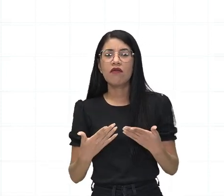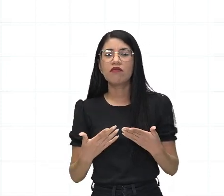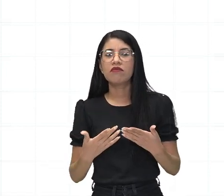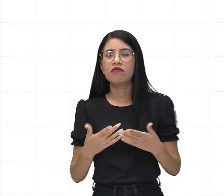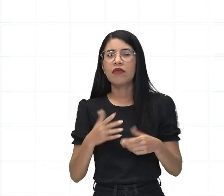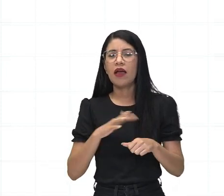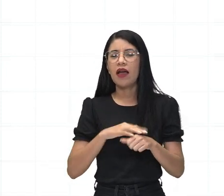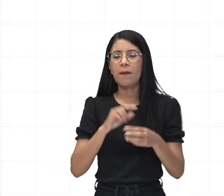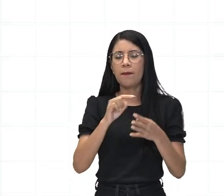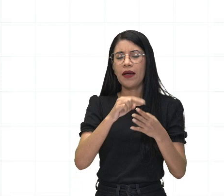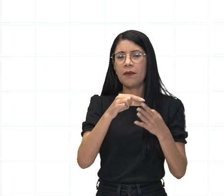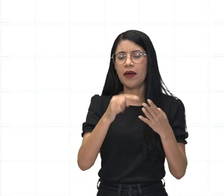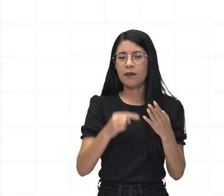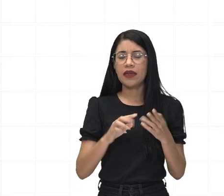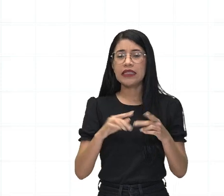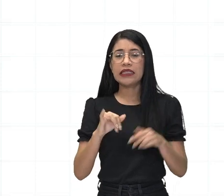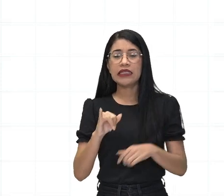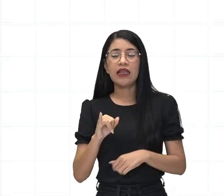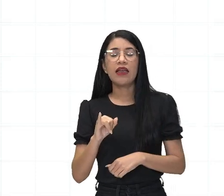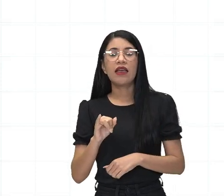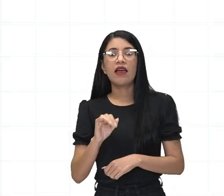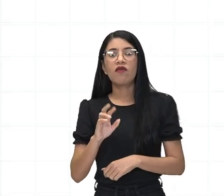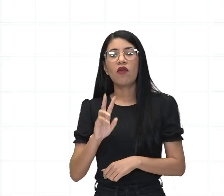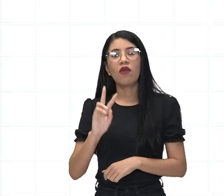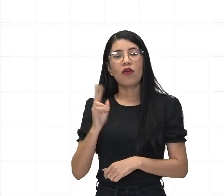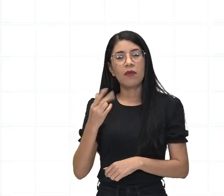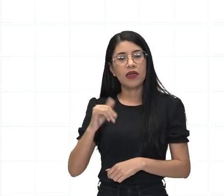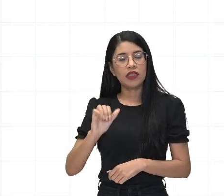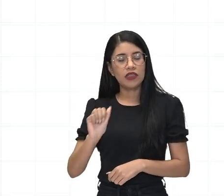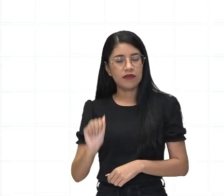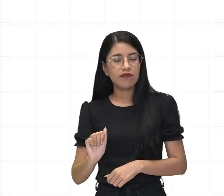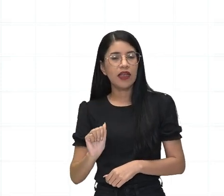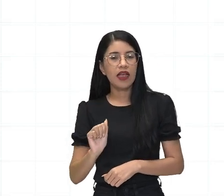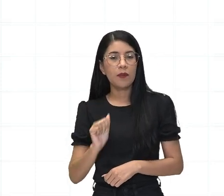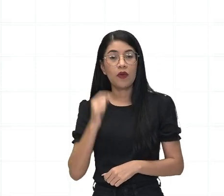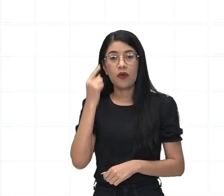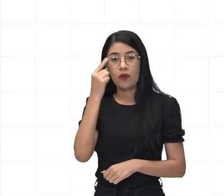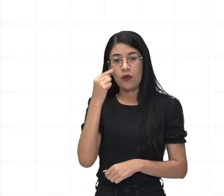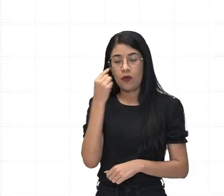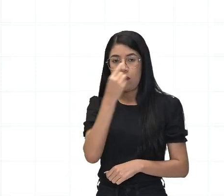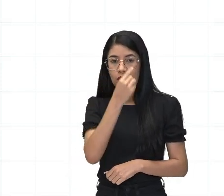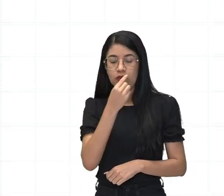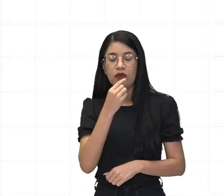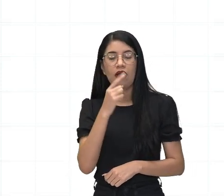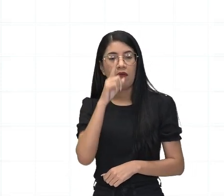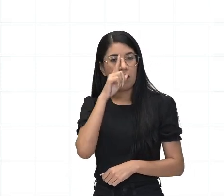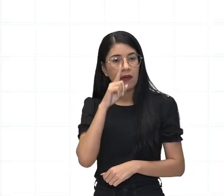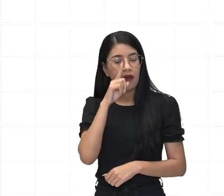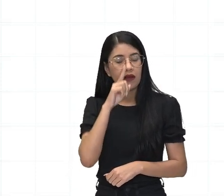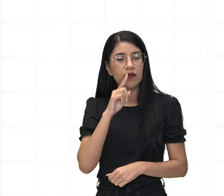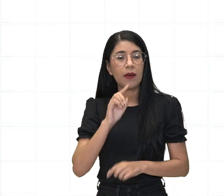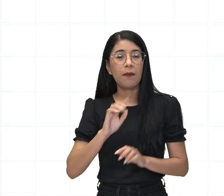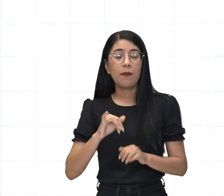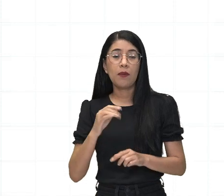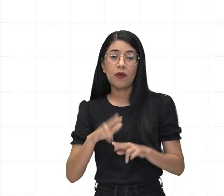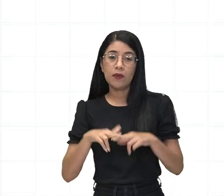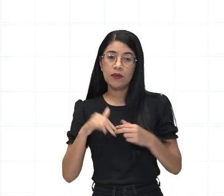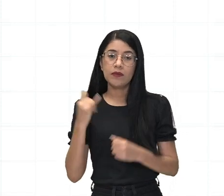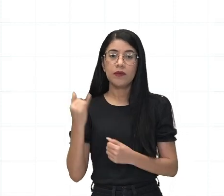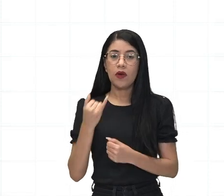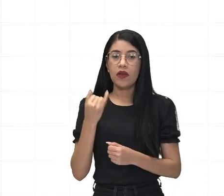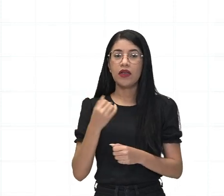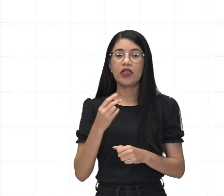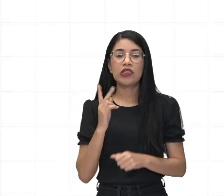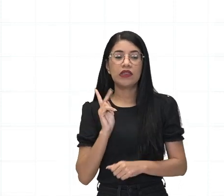organismo, tá? A não ser hepatite A, porque os olhos ficam amarelados. Então, é muito importante procurar o médico para